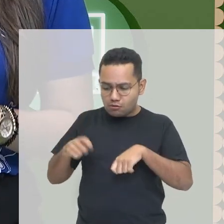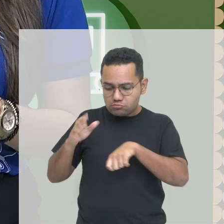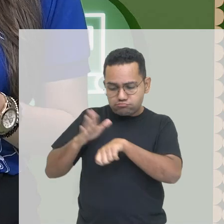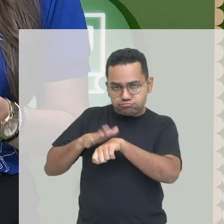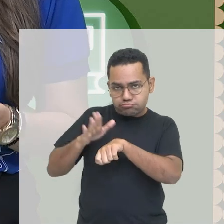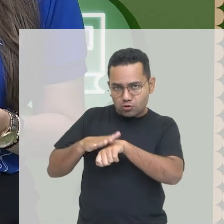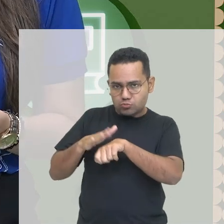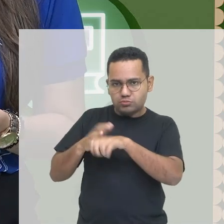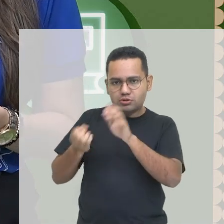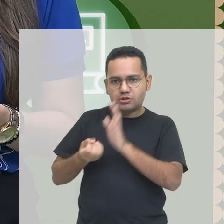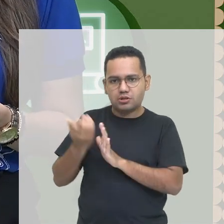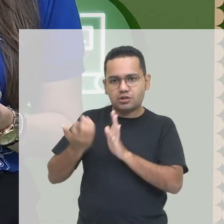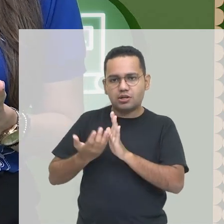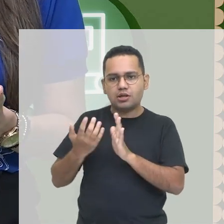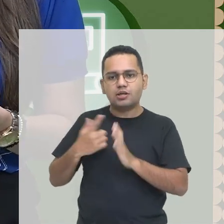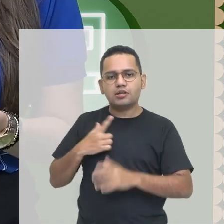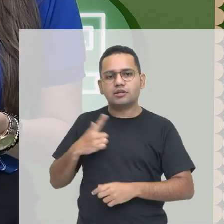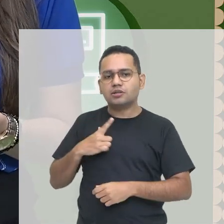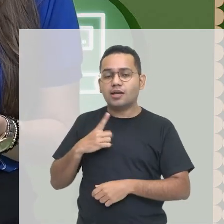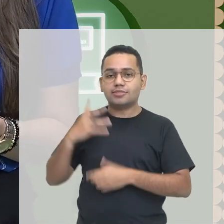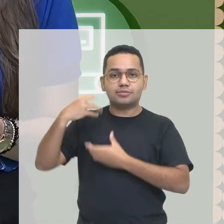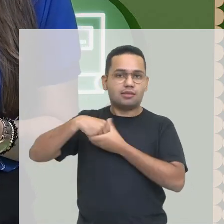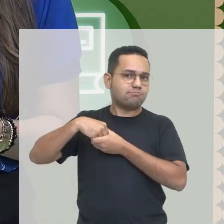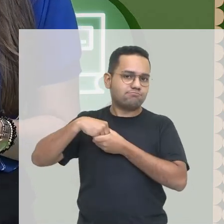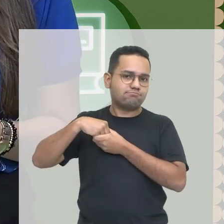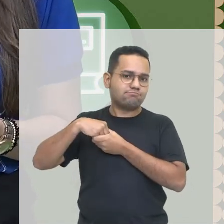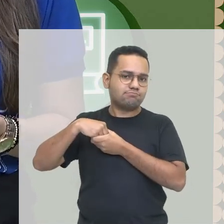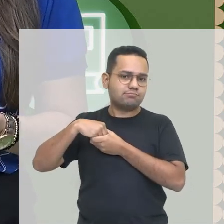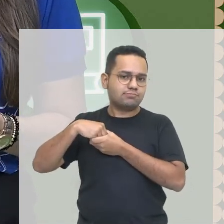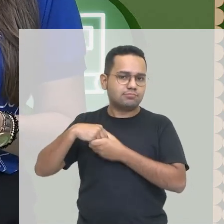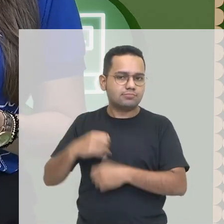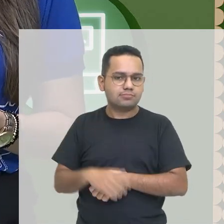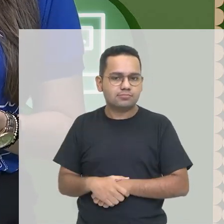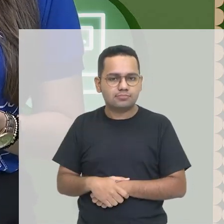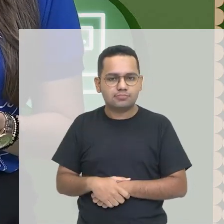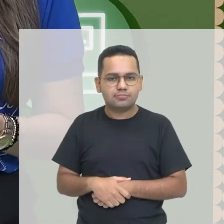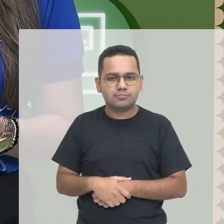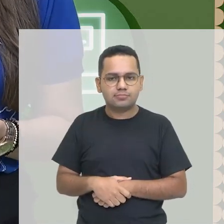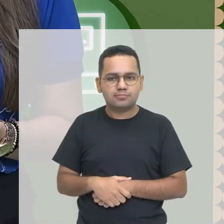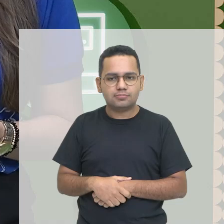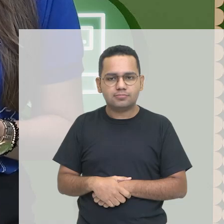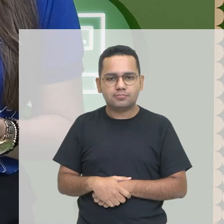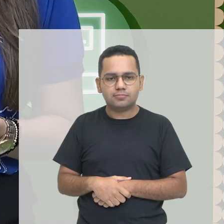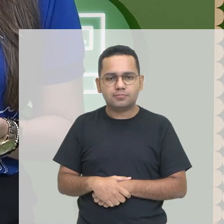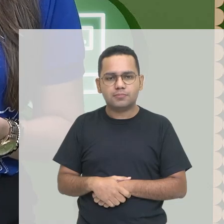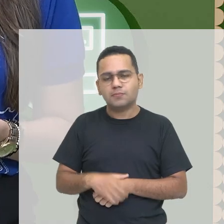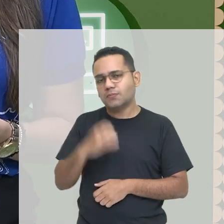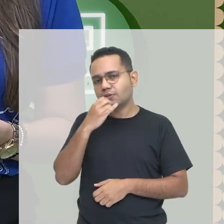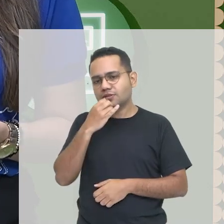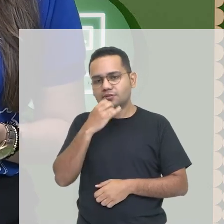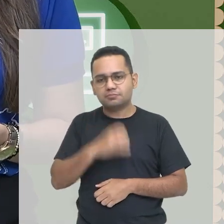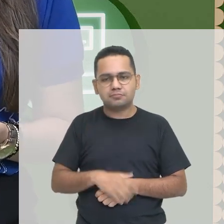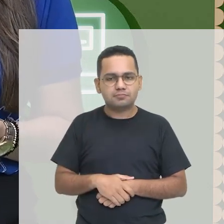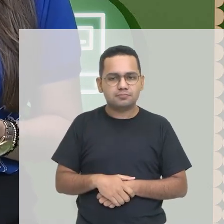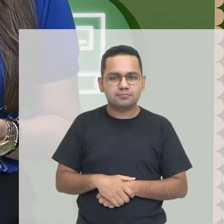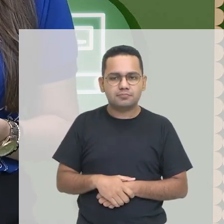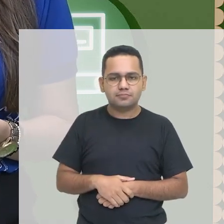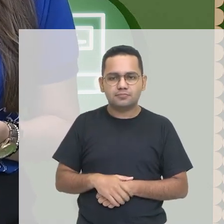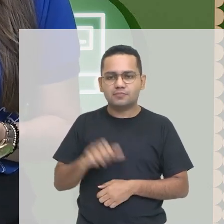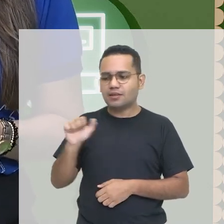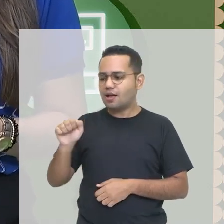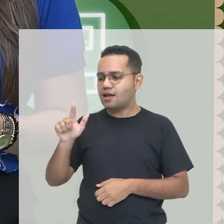alimento realizam isso internamente, né? Quando a gente diz alimento, a gente está dizendo eles